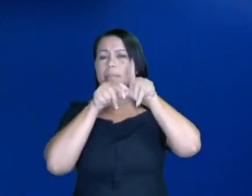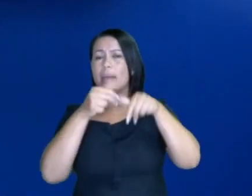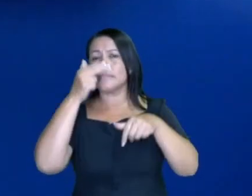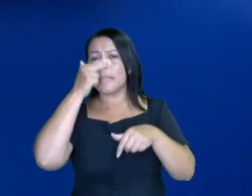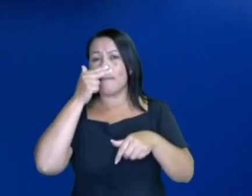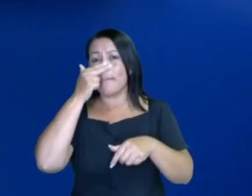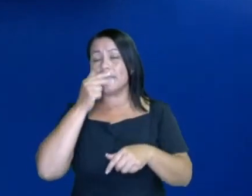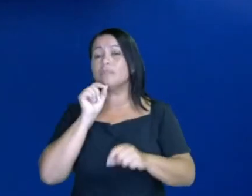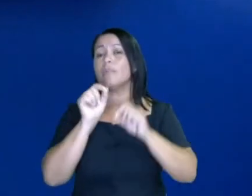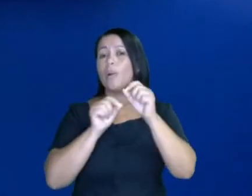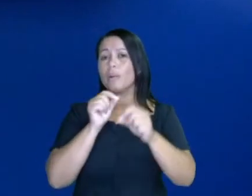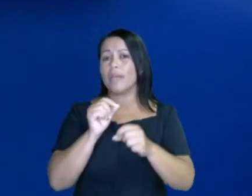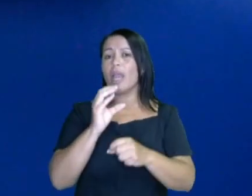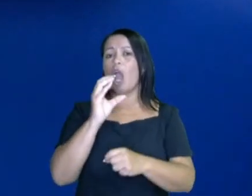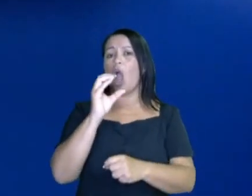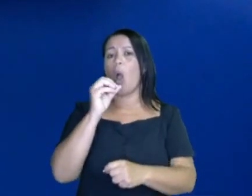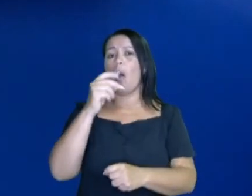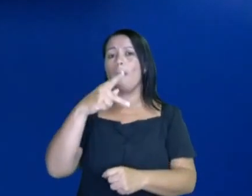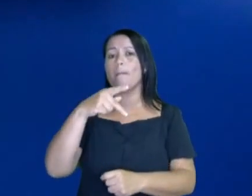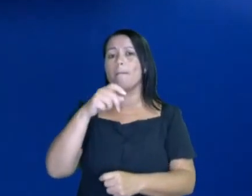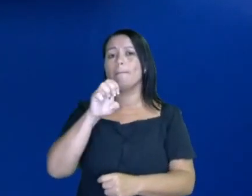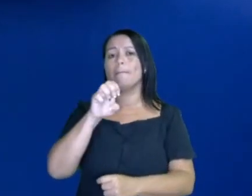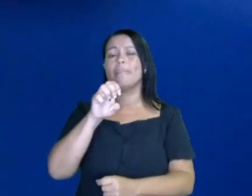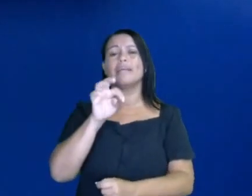é chamada de competição